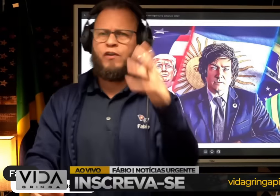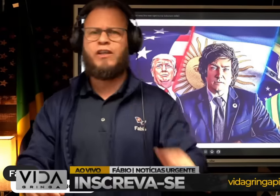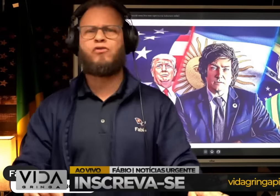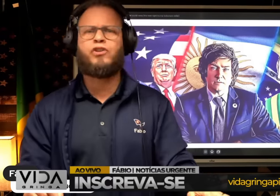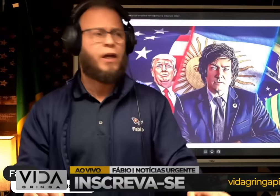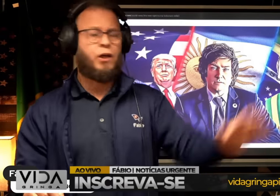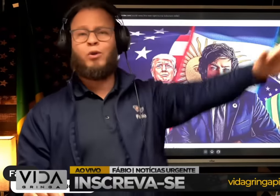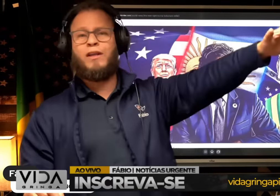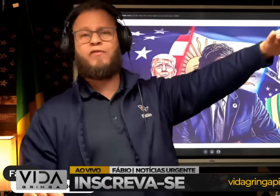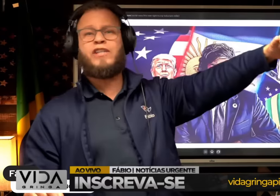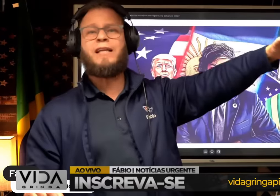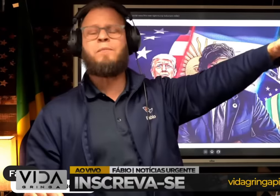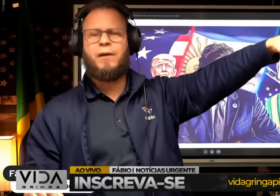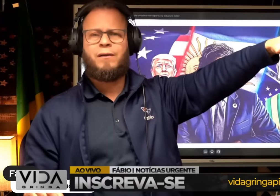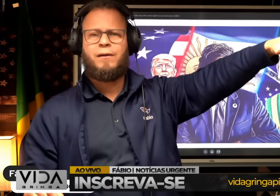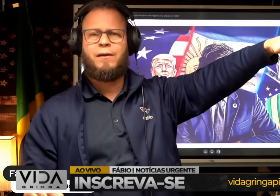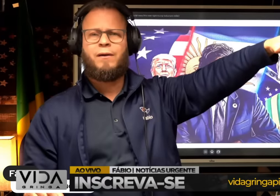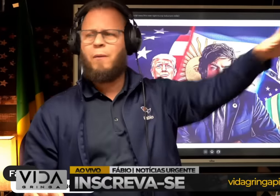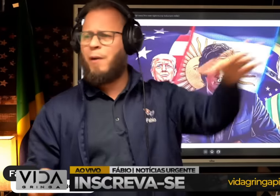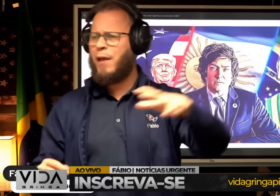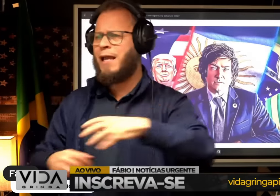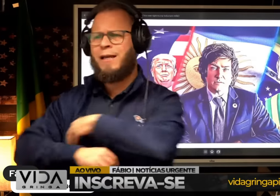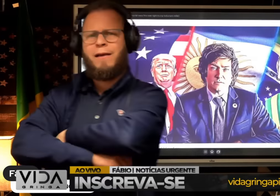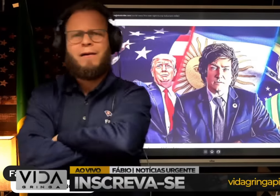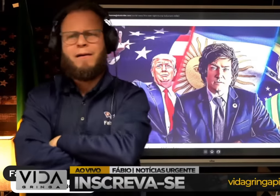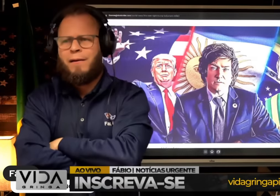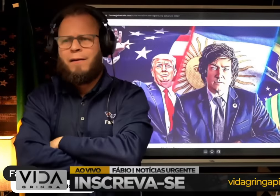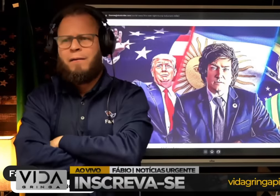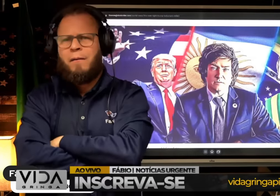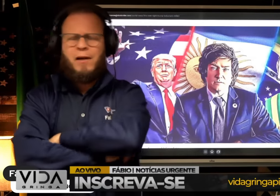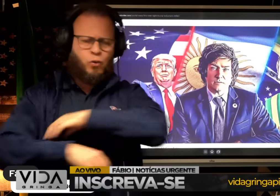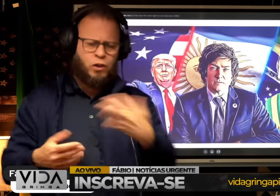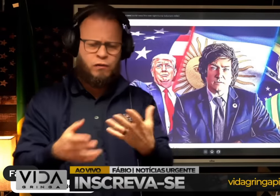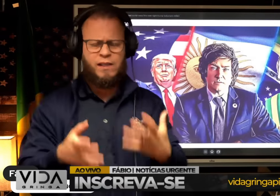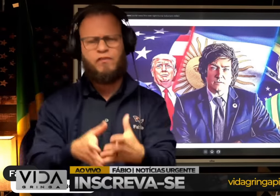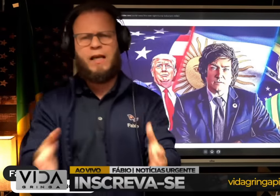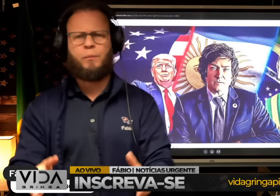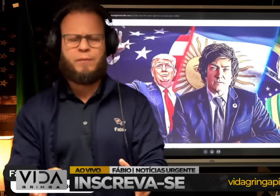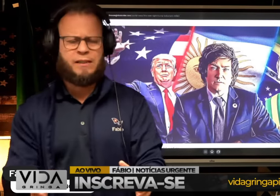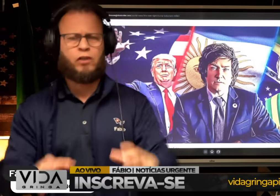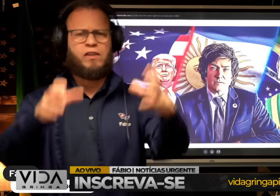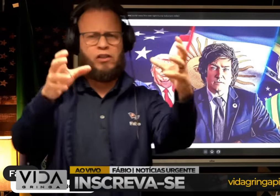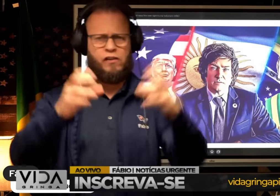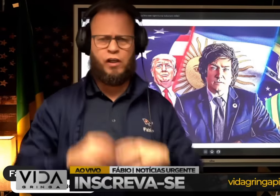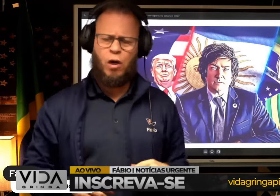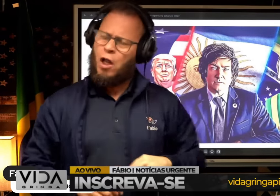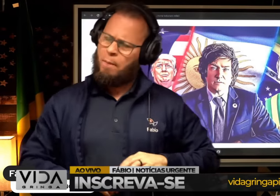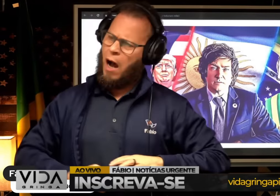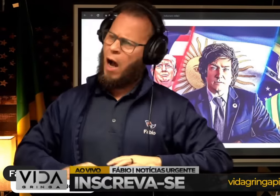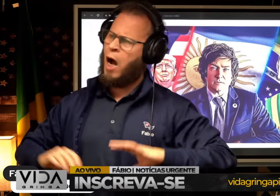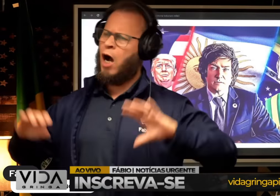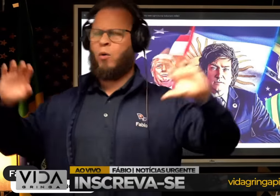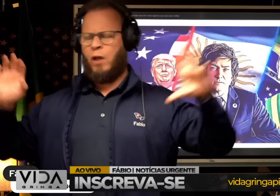ficha suja e o Lula ficha Tá limpa mas quando vocês fizeram o plebiscito vocês diziam